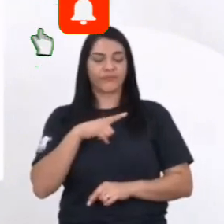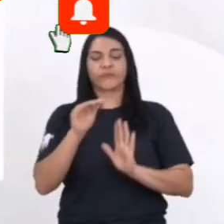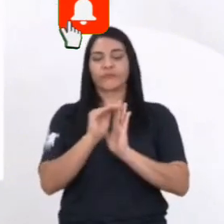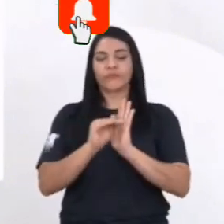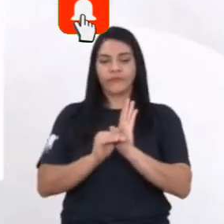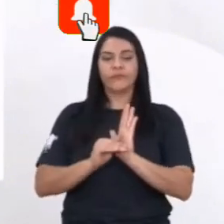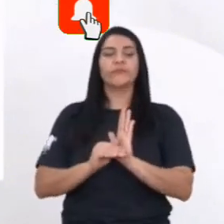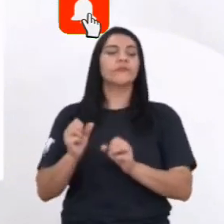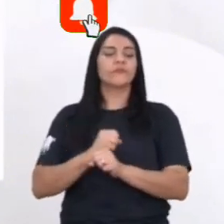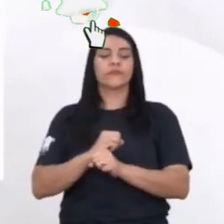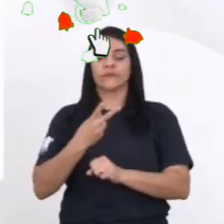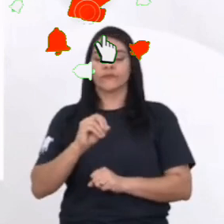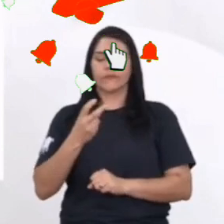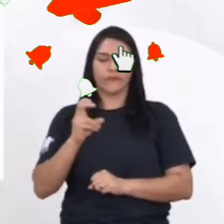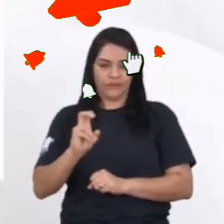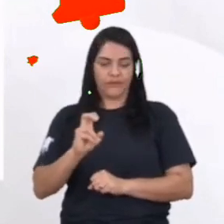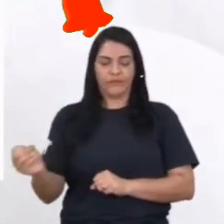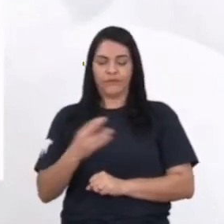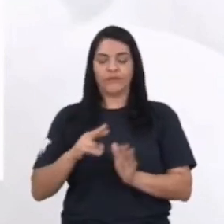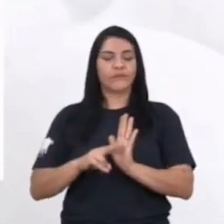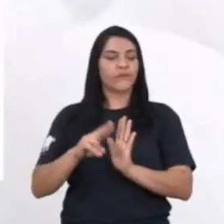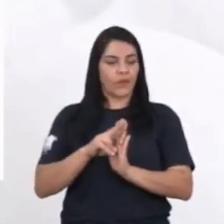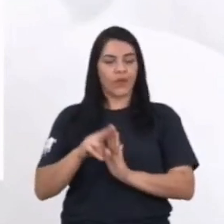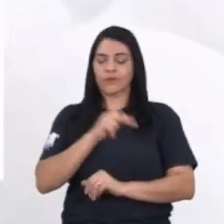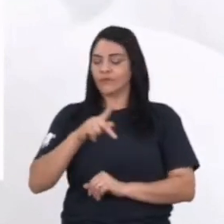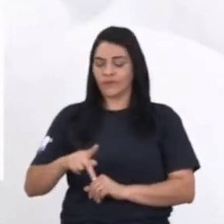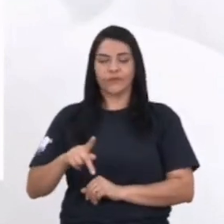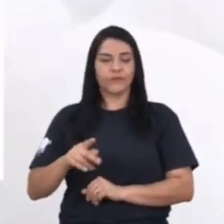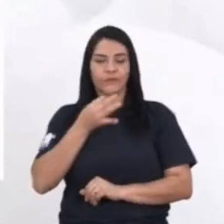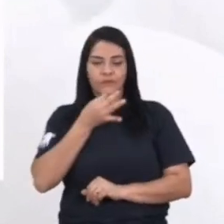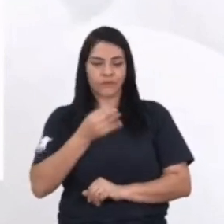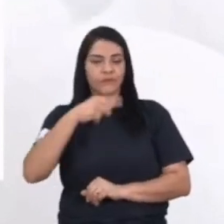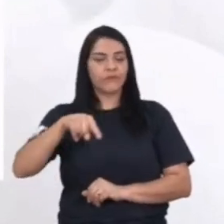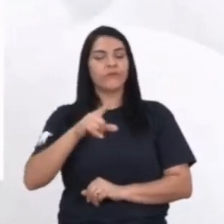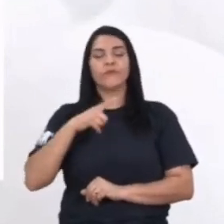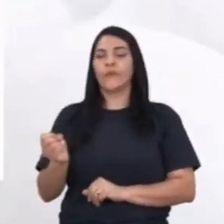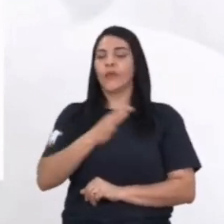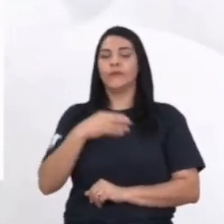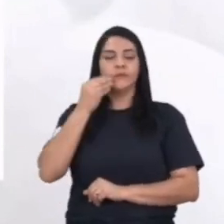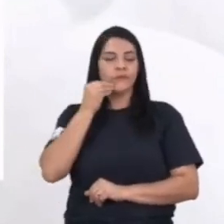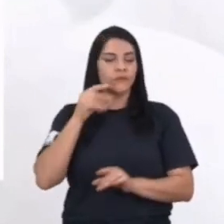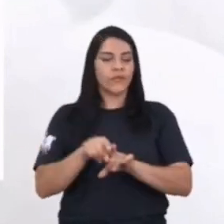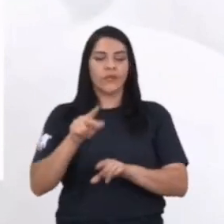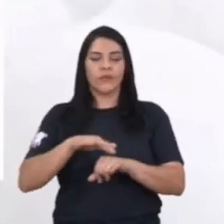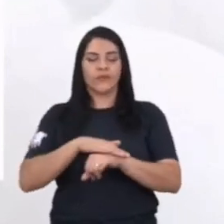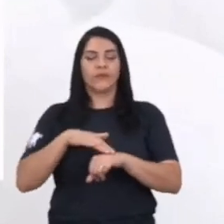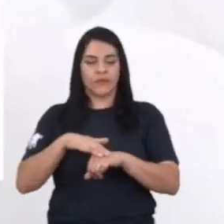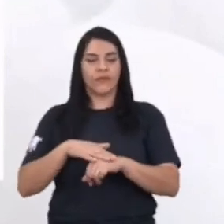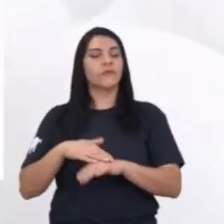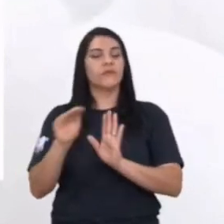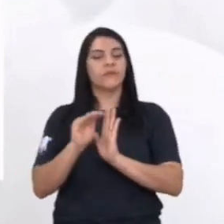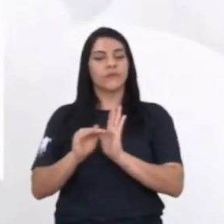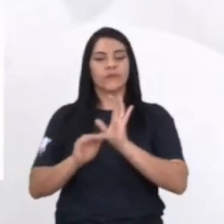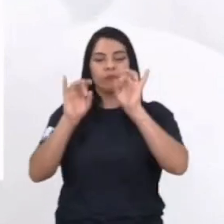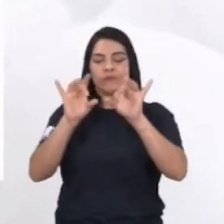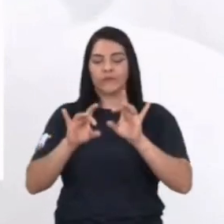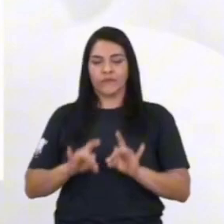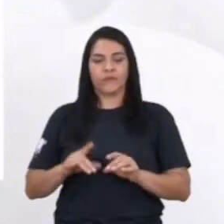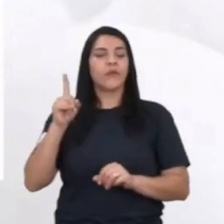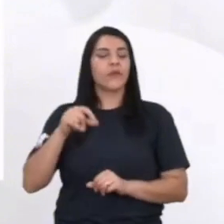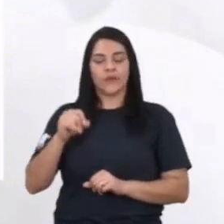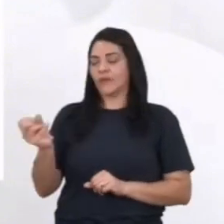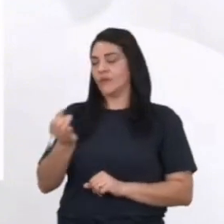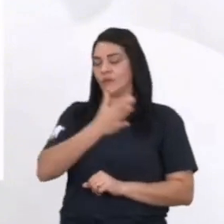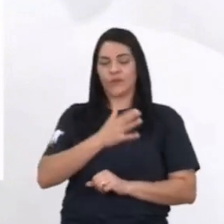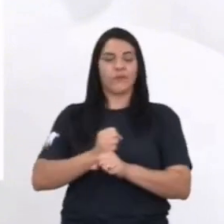SP 2025, o novo relatório para o professor, né, que eu acho que vocês vão ter uma nova experiência. Falaremos também das tarefas especiais, que é algo também